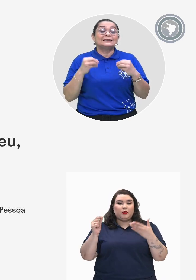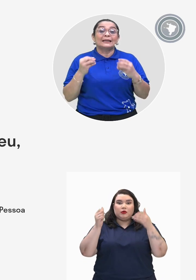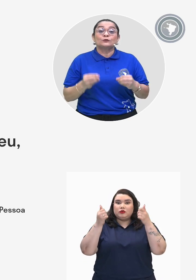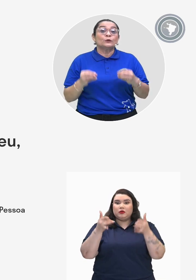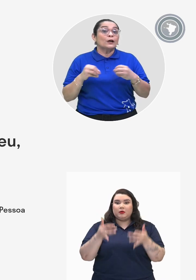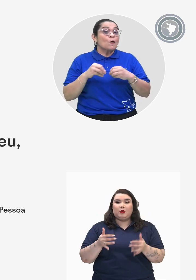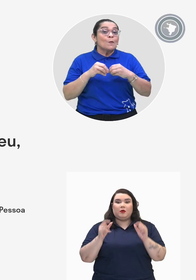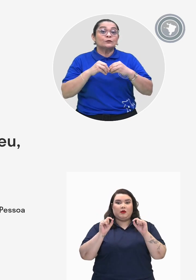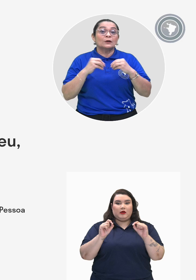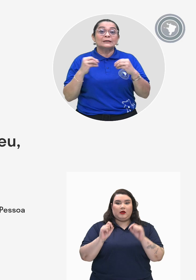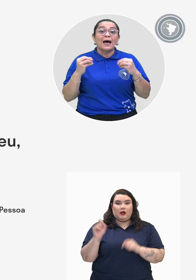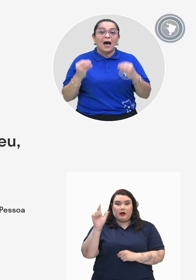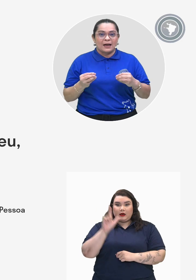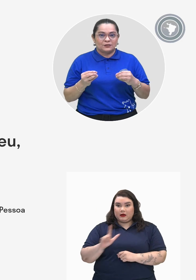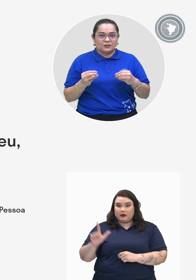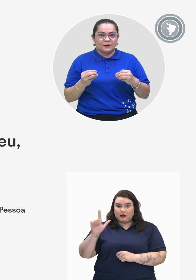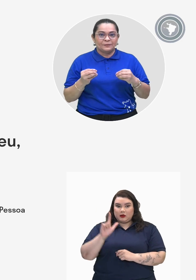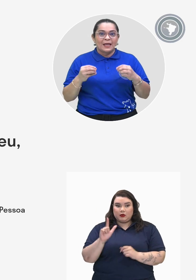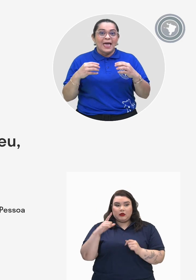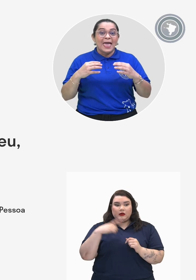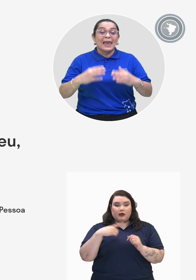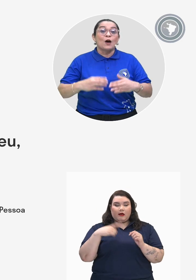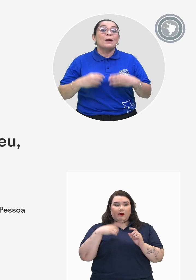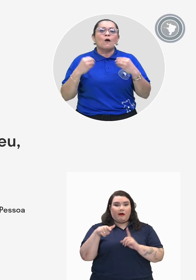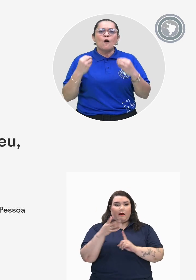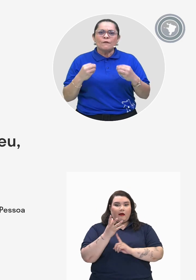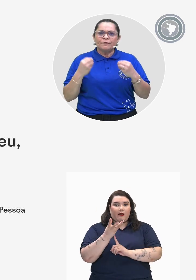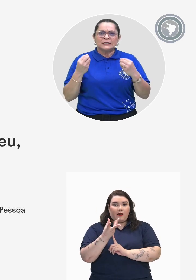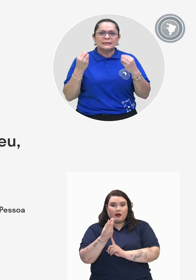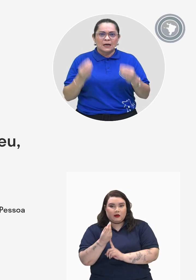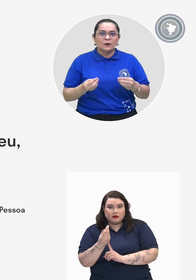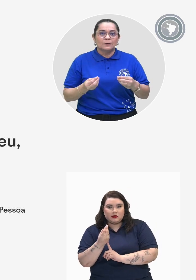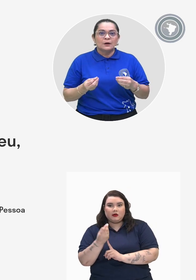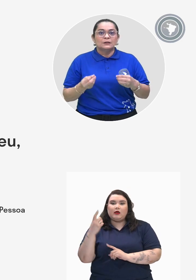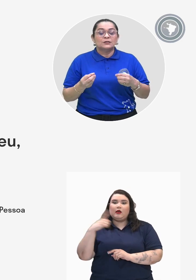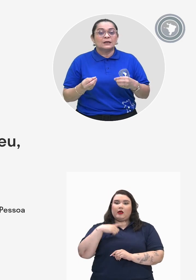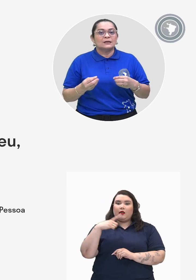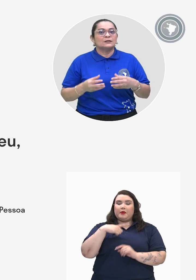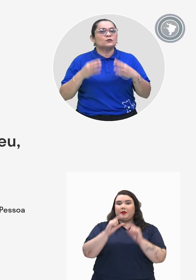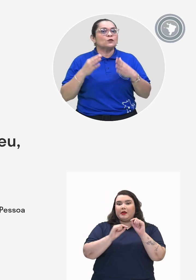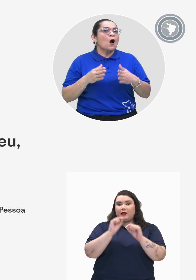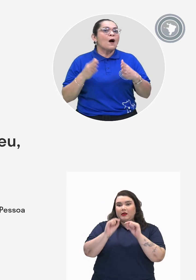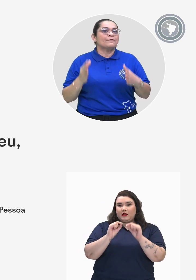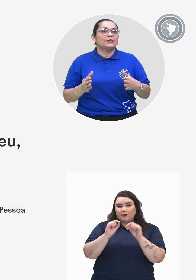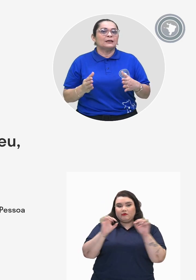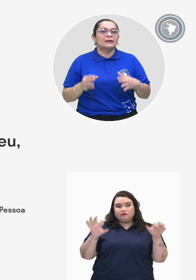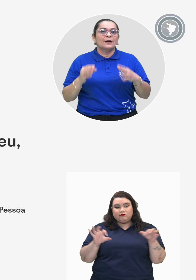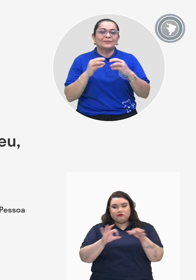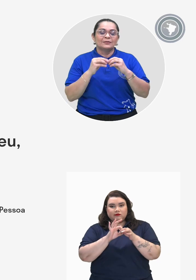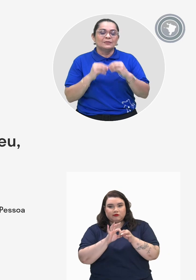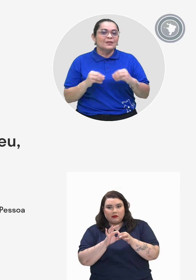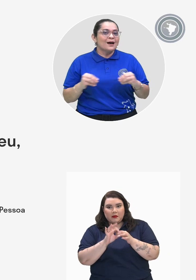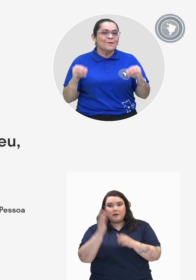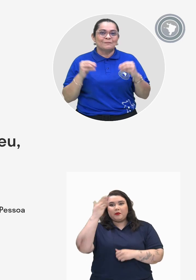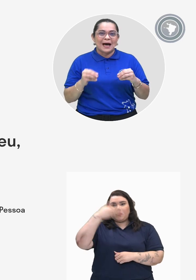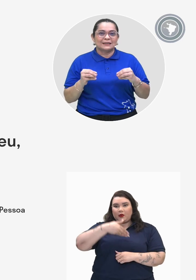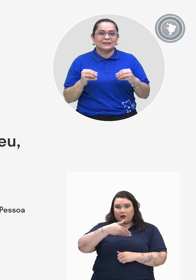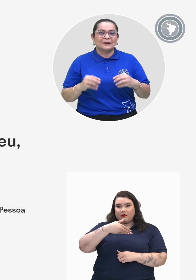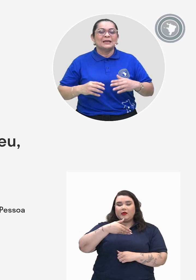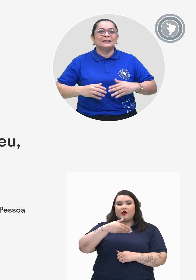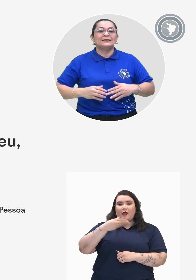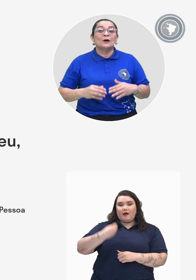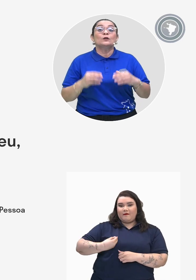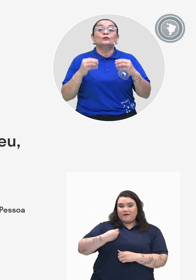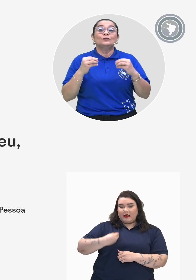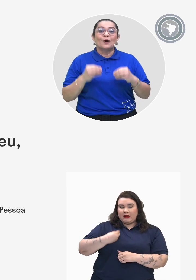a literatura, como toda arte, ela é uma confissão de que só a vida não